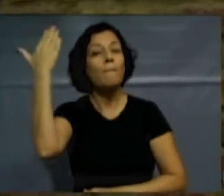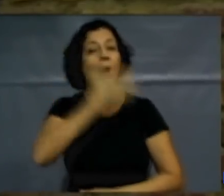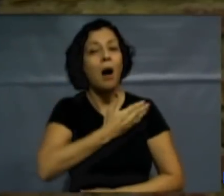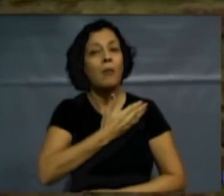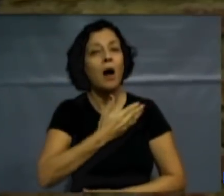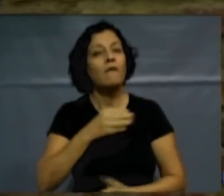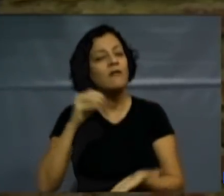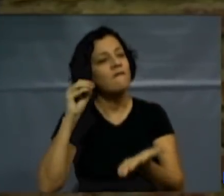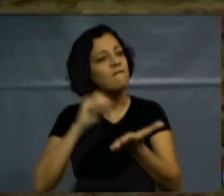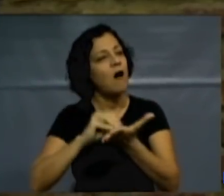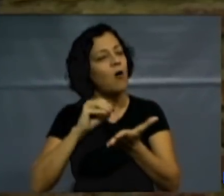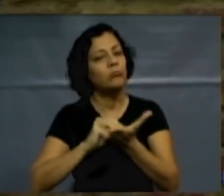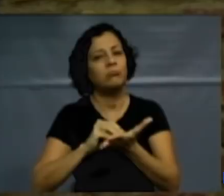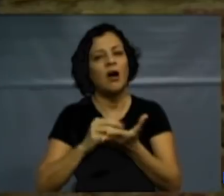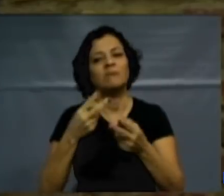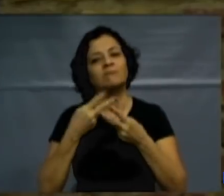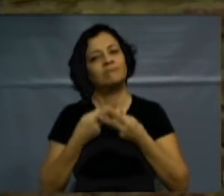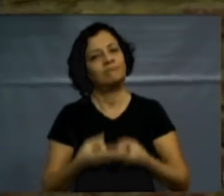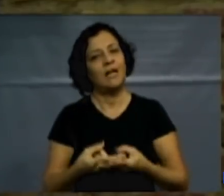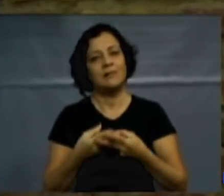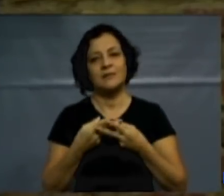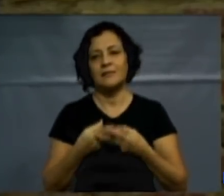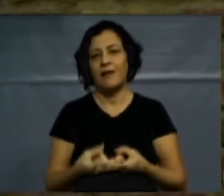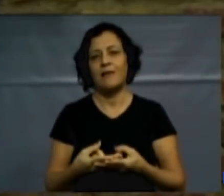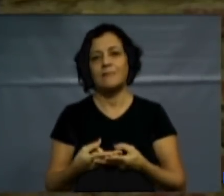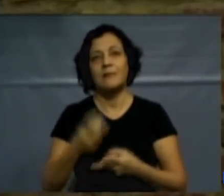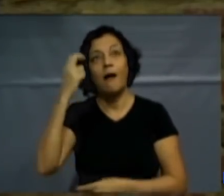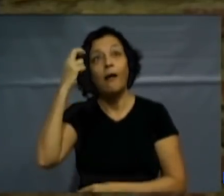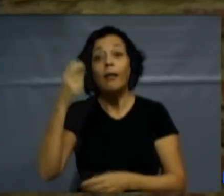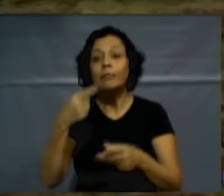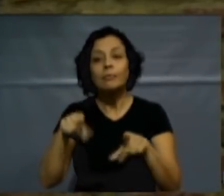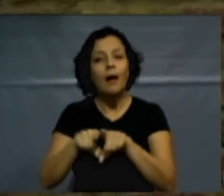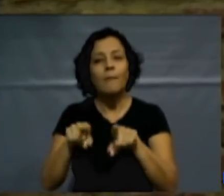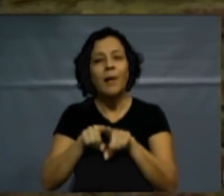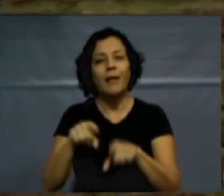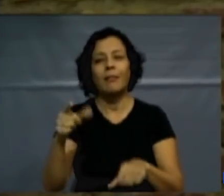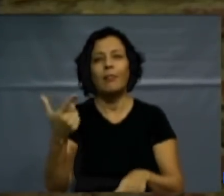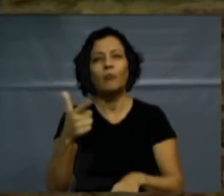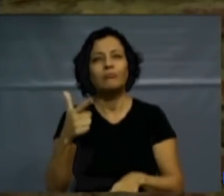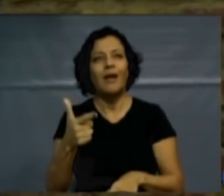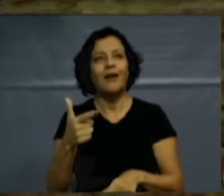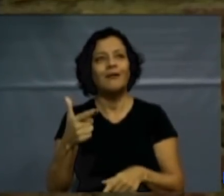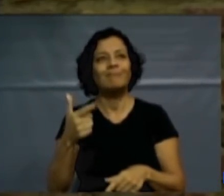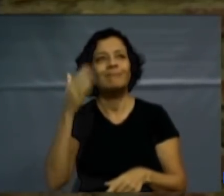intolerância intelectual. Nós não sabemos aceitar as opiniões alheias.